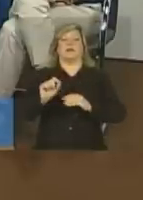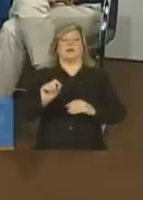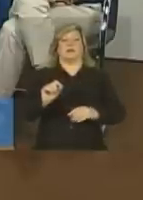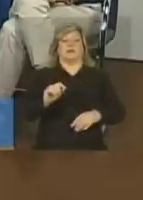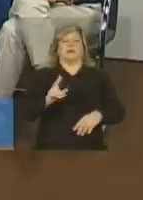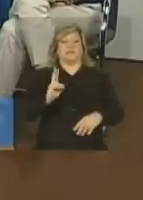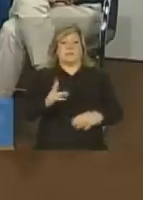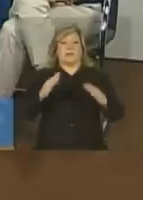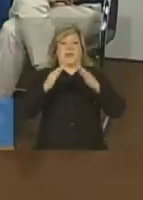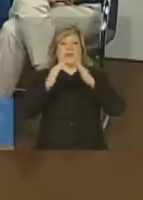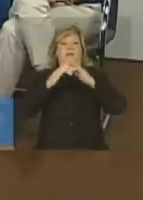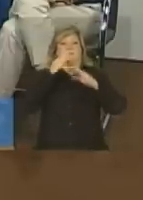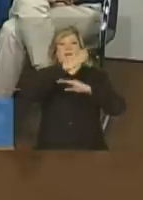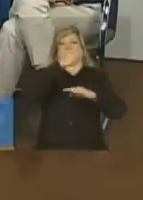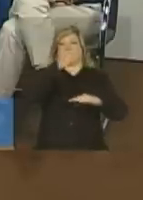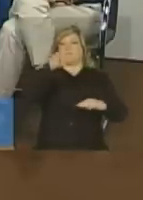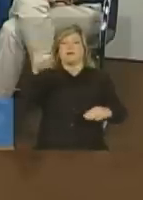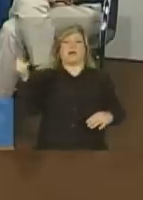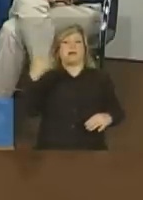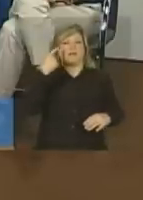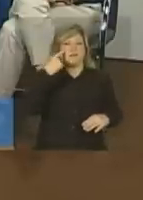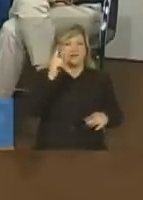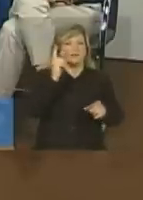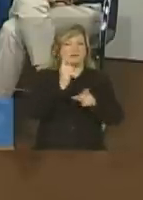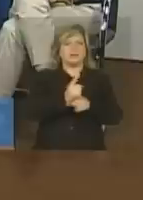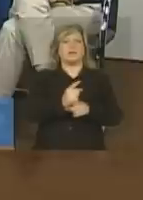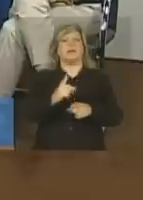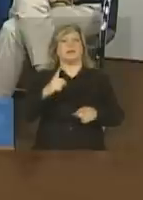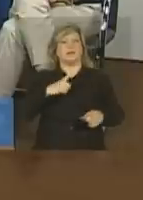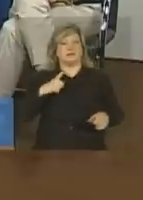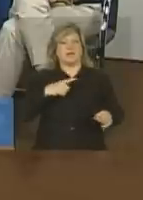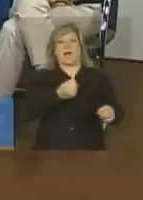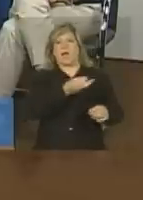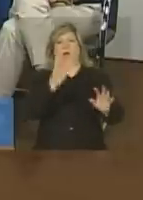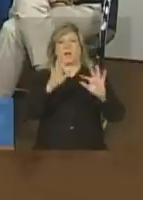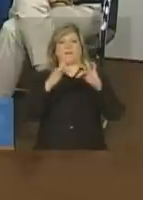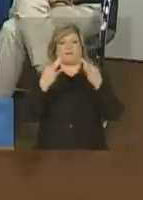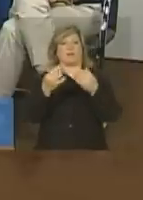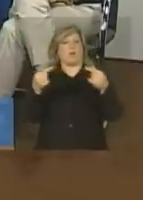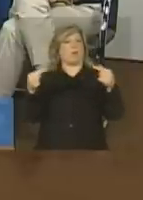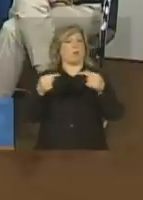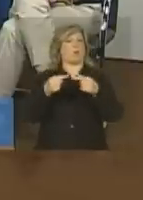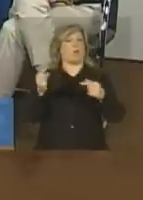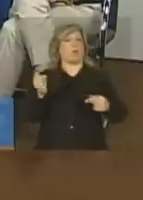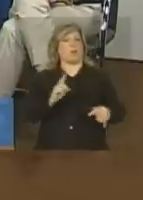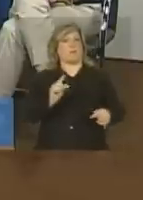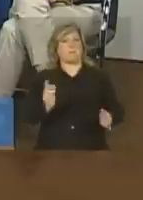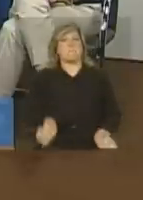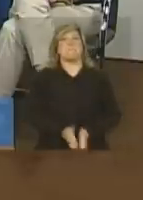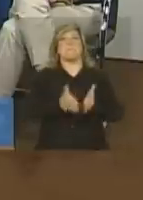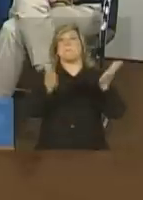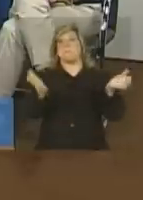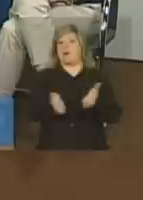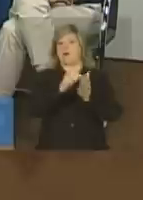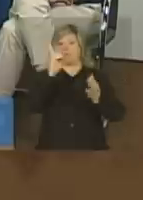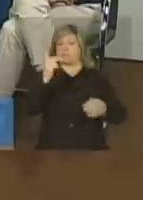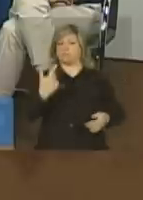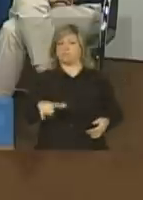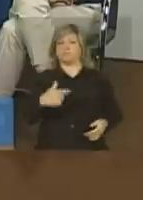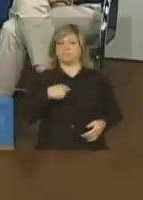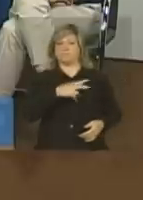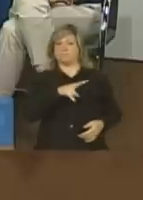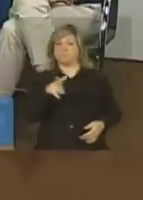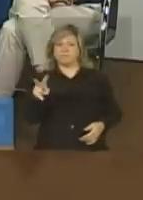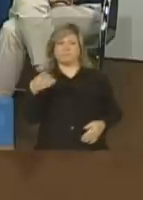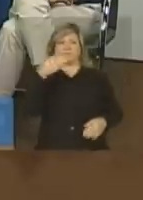as visitas domiciliares ela verifica que há famílias que não condizem com o perfil do beneficiário e ela quer saber o